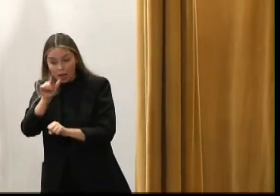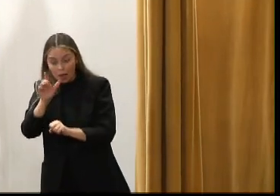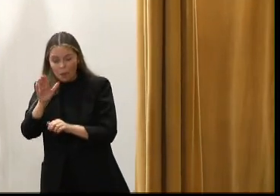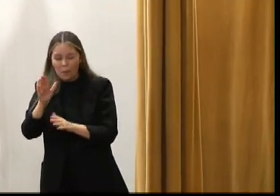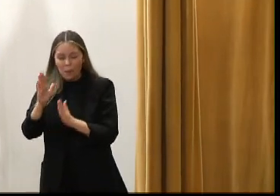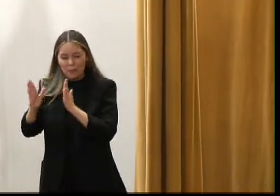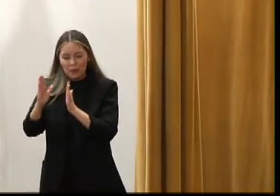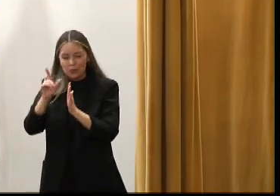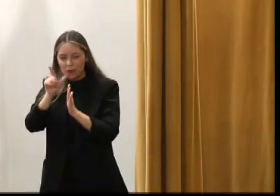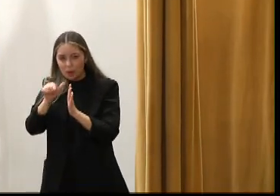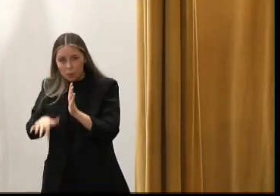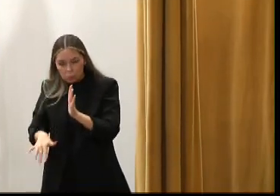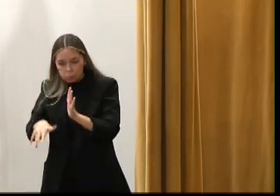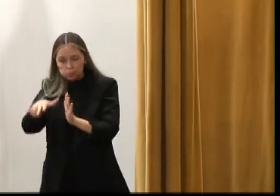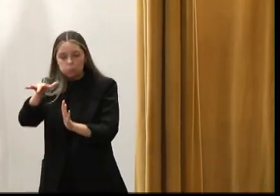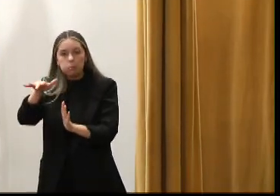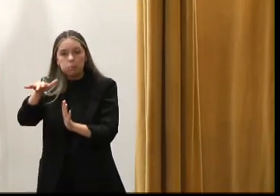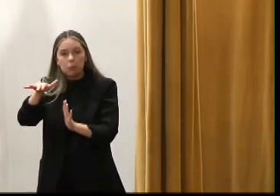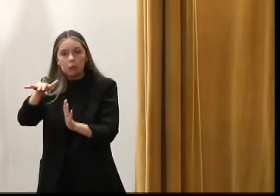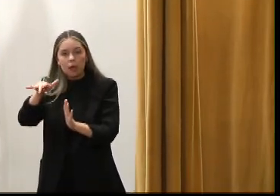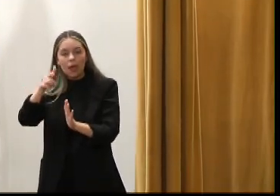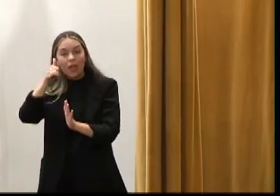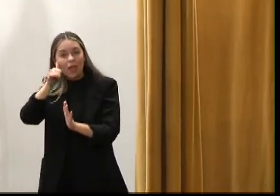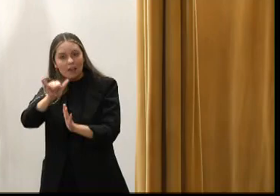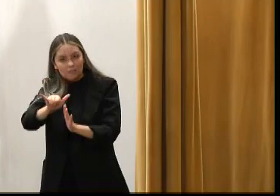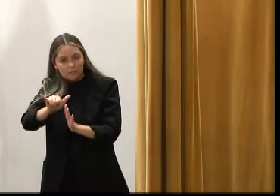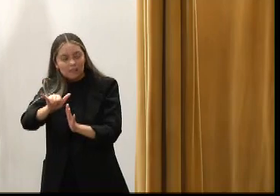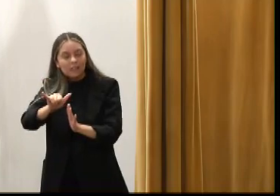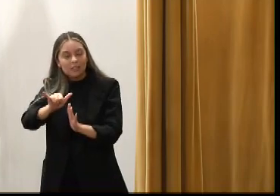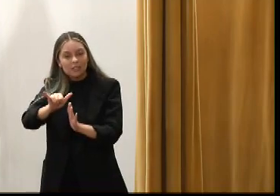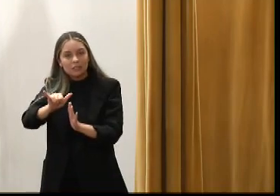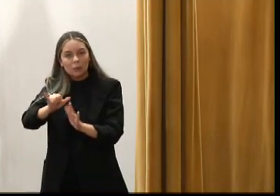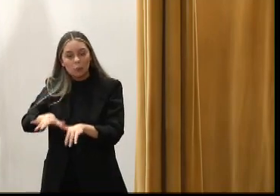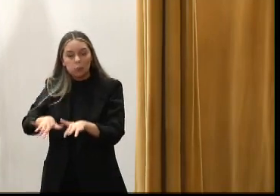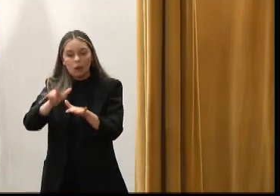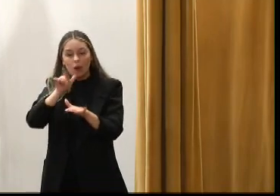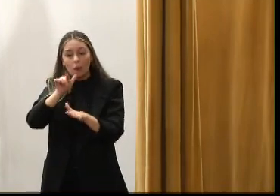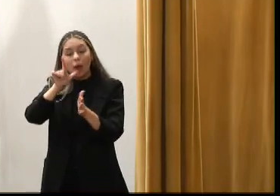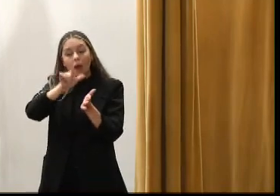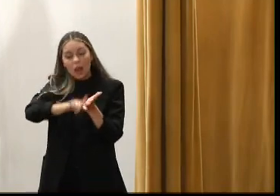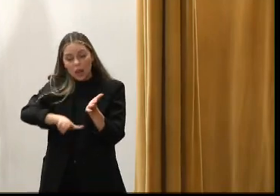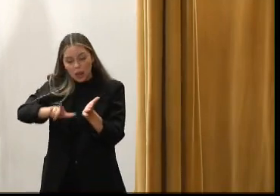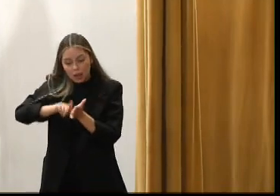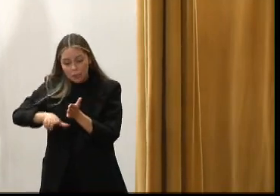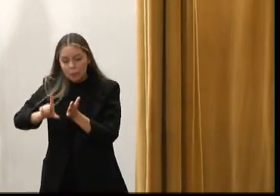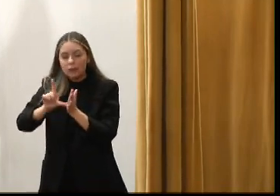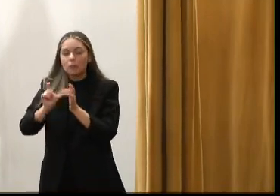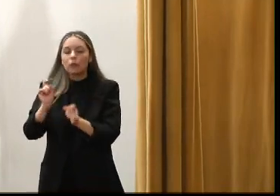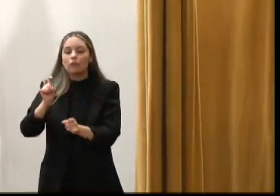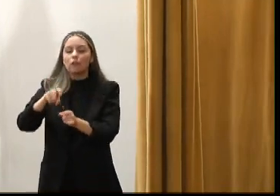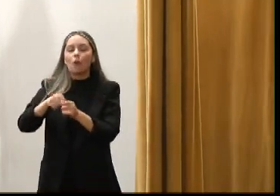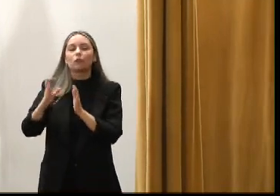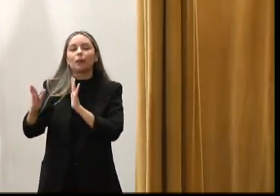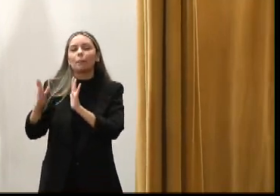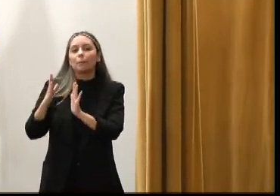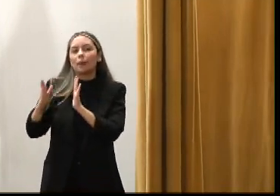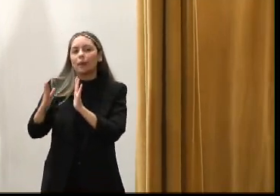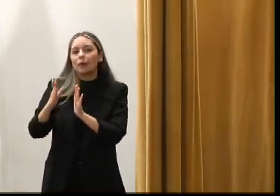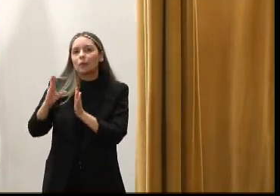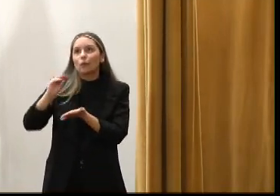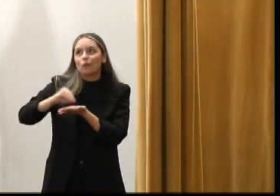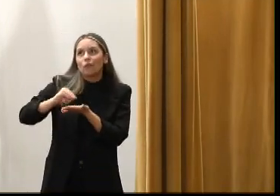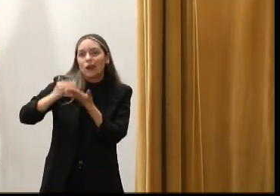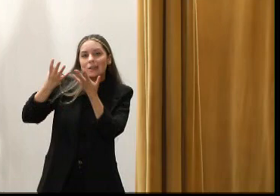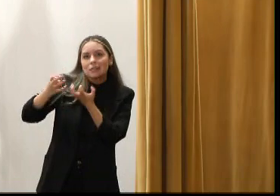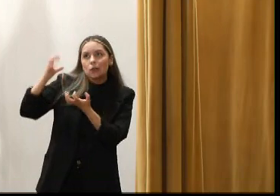período de cheias e evitando inundações, limpa a água e devolve ela no período de estiagem.